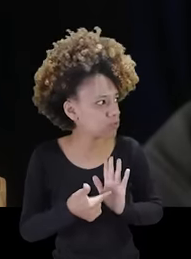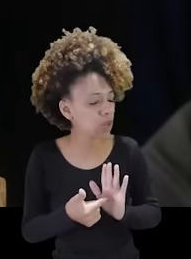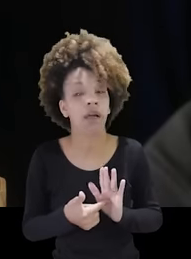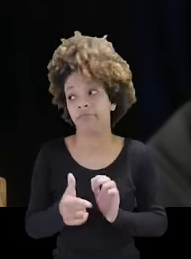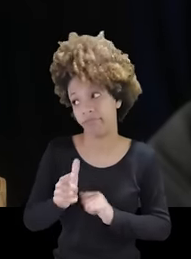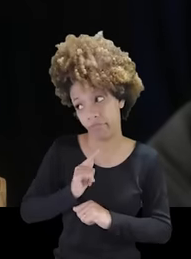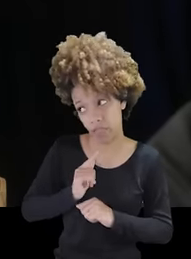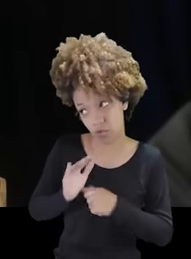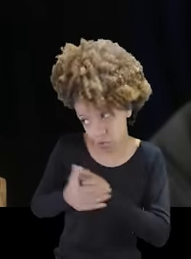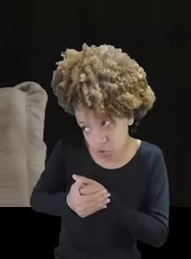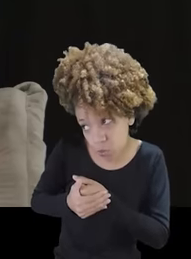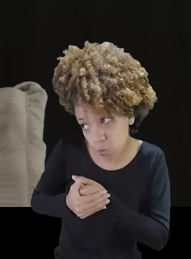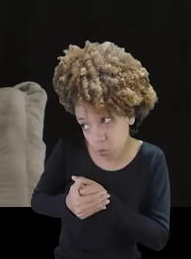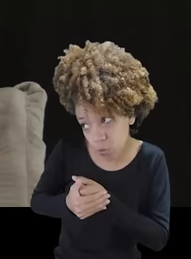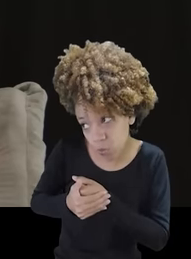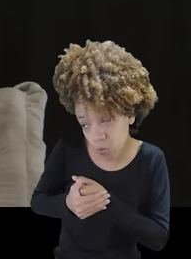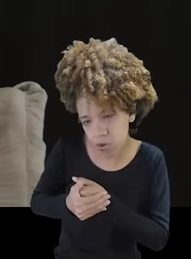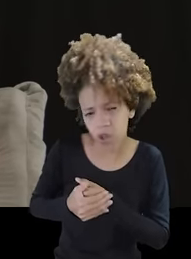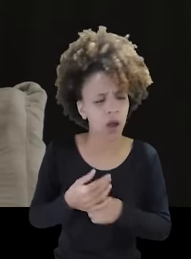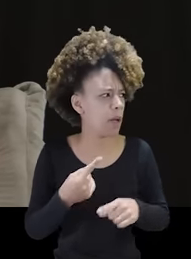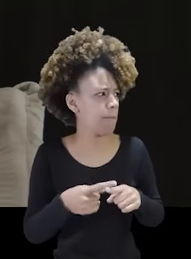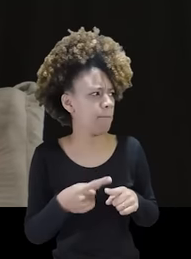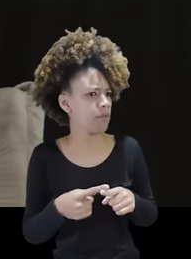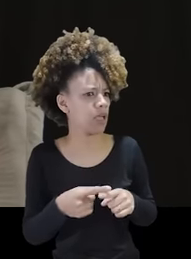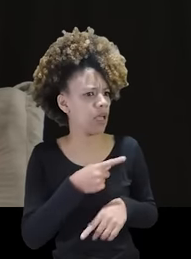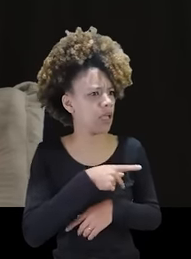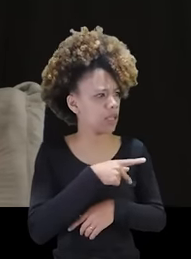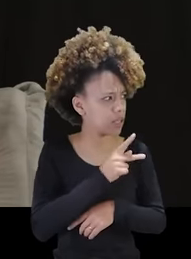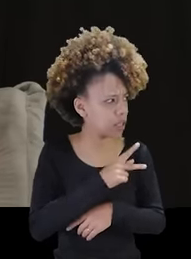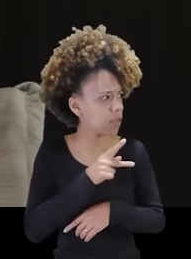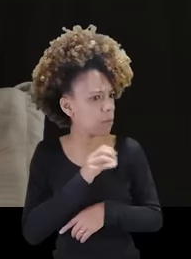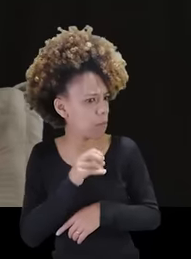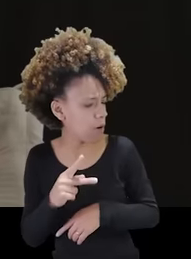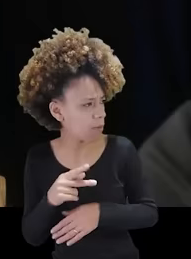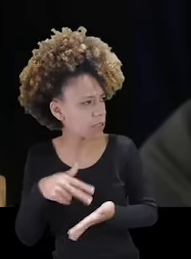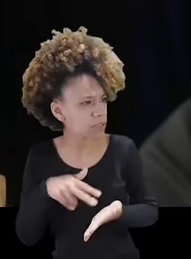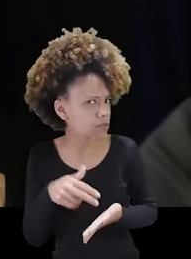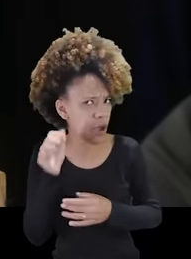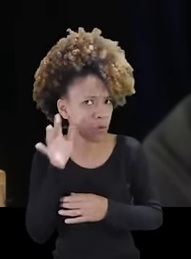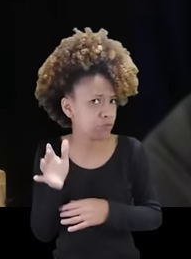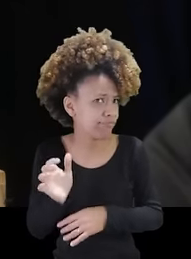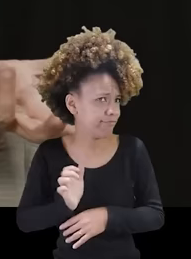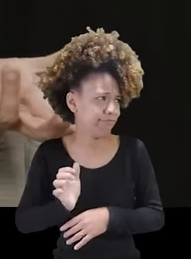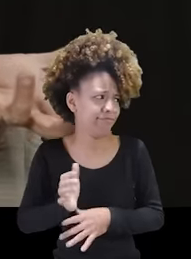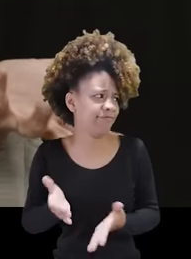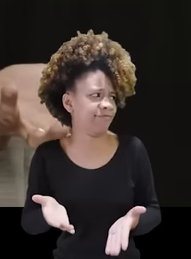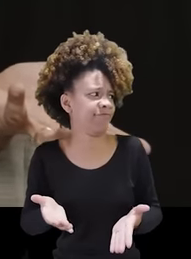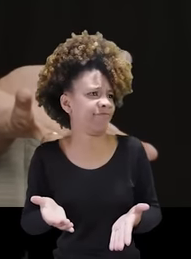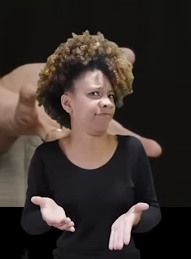tem escondido porque cara se vocês vivem no lugar do k-pop que tem muita dança Imagino que deve